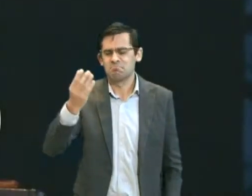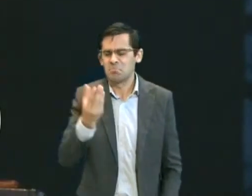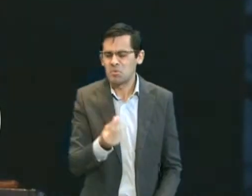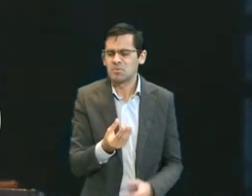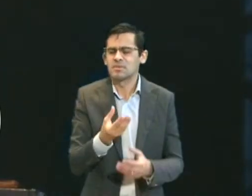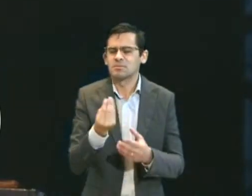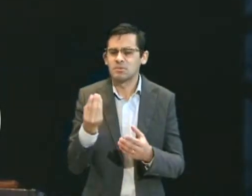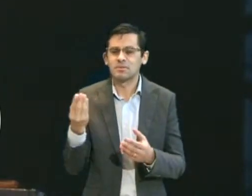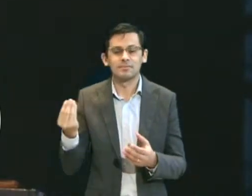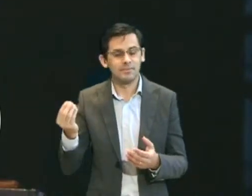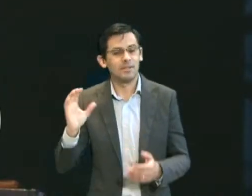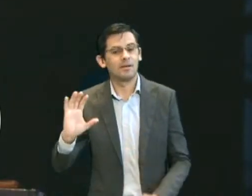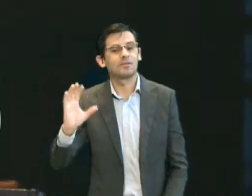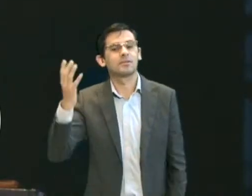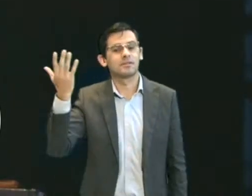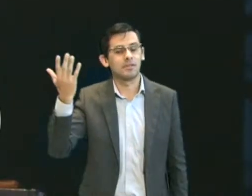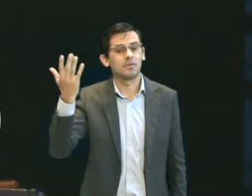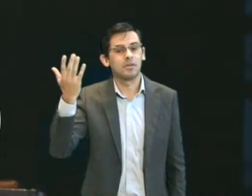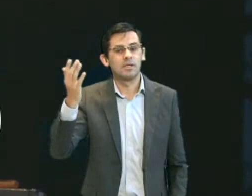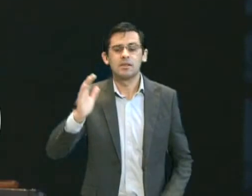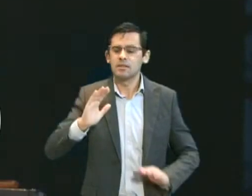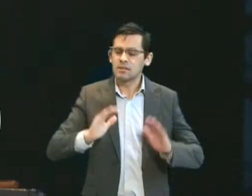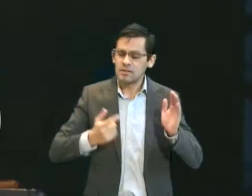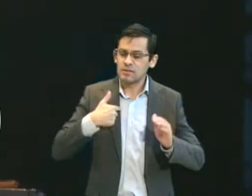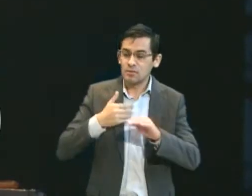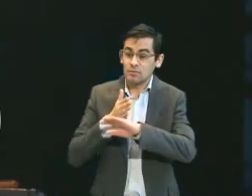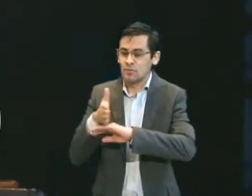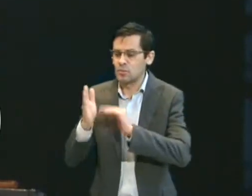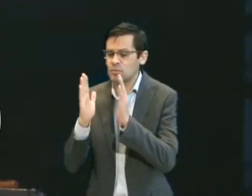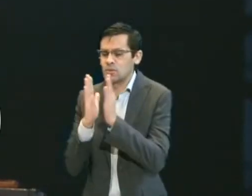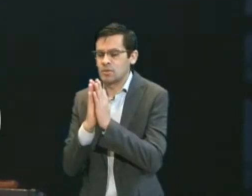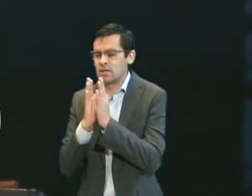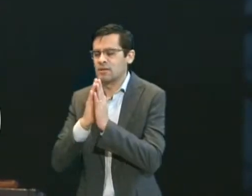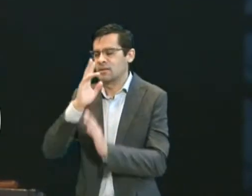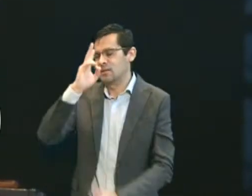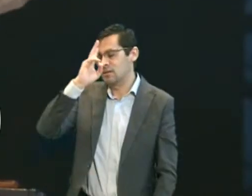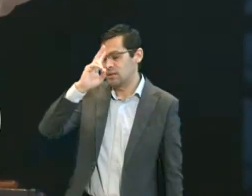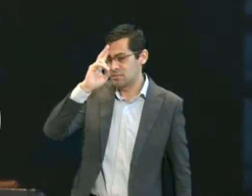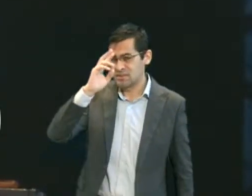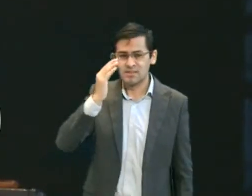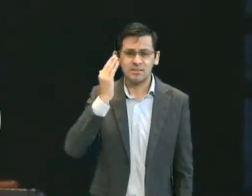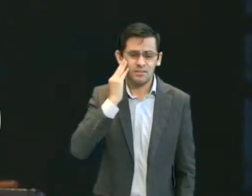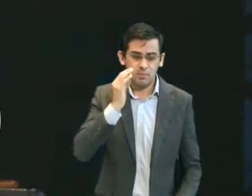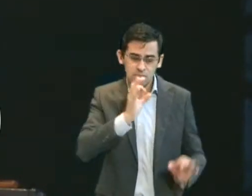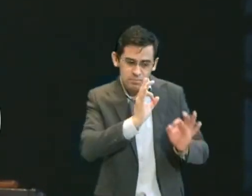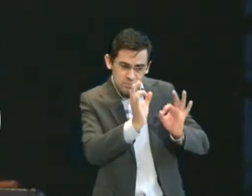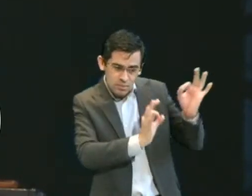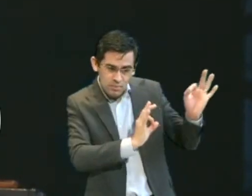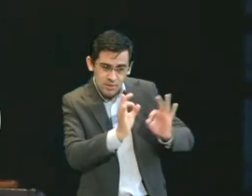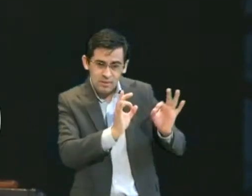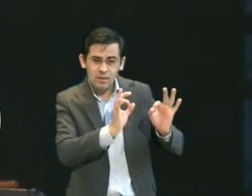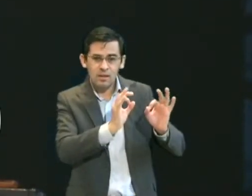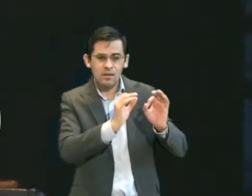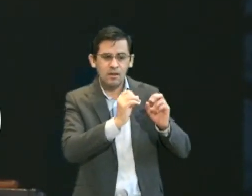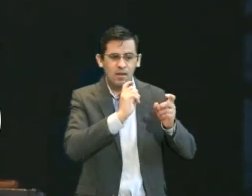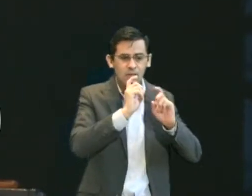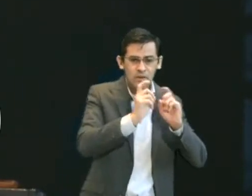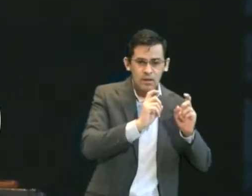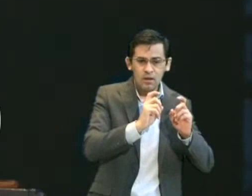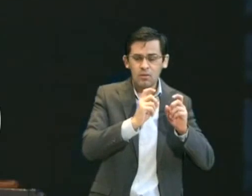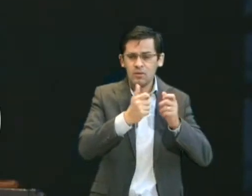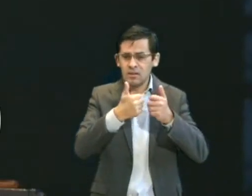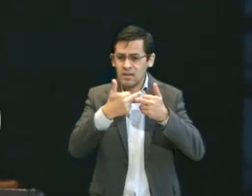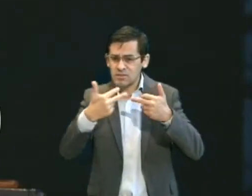Quantas vezes? E quando eu vou orar, muitas vezes eu lembro, Senhor, quando eu estava organizando aquele evento, quando o recurso